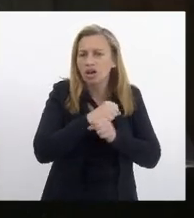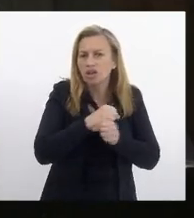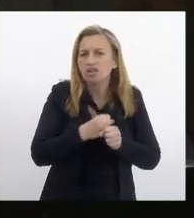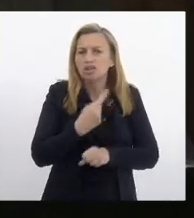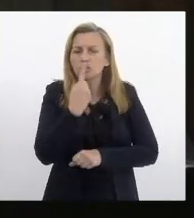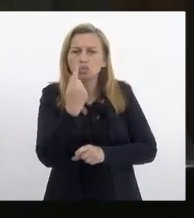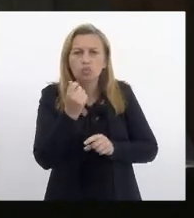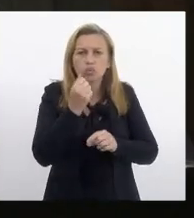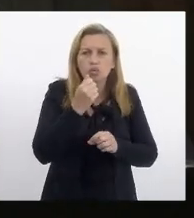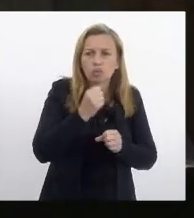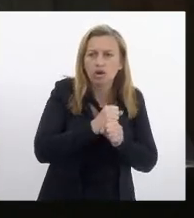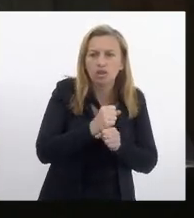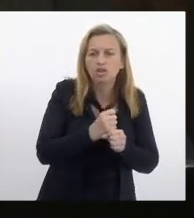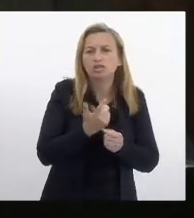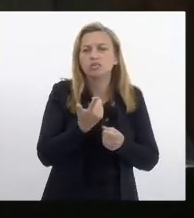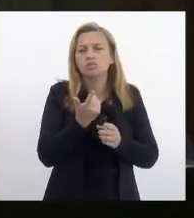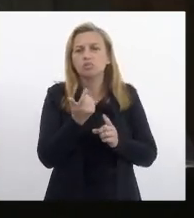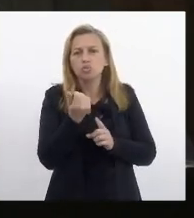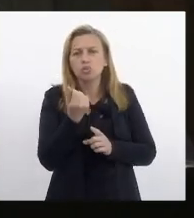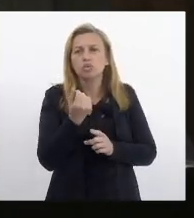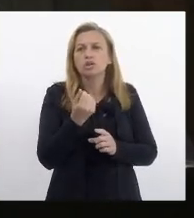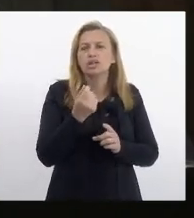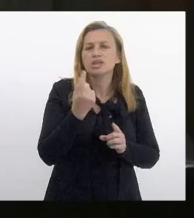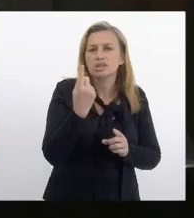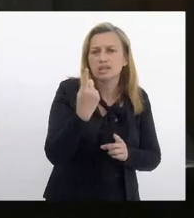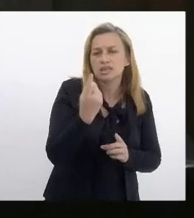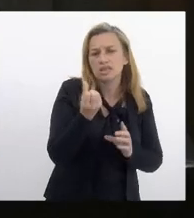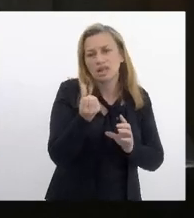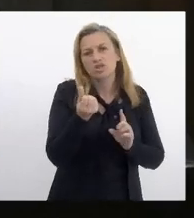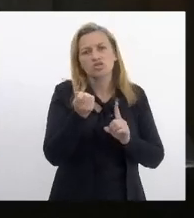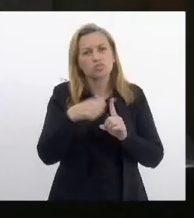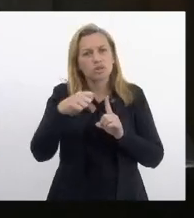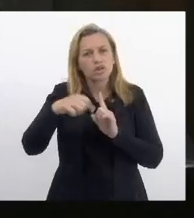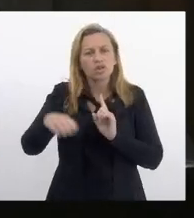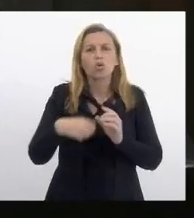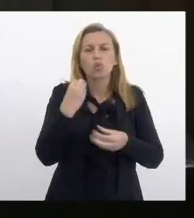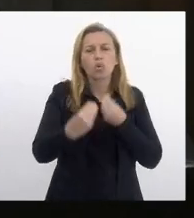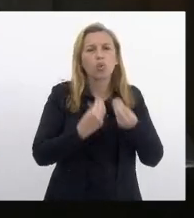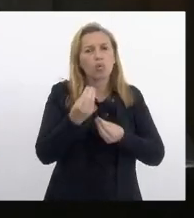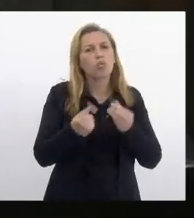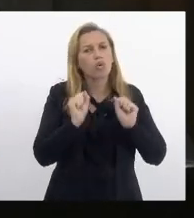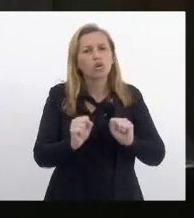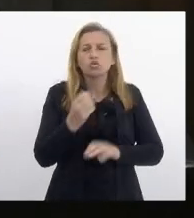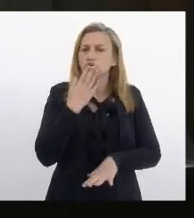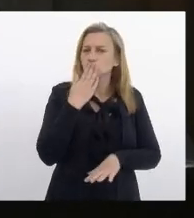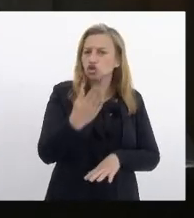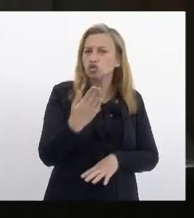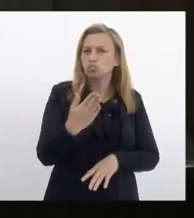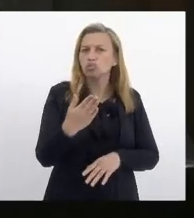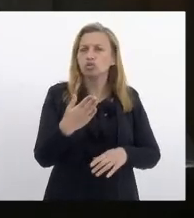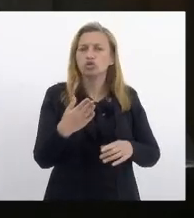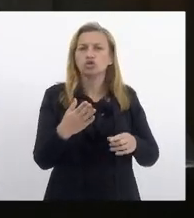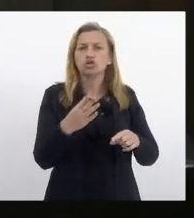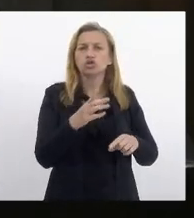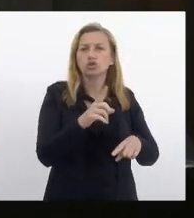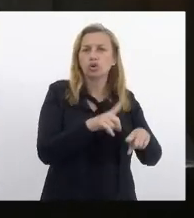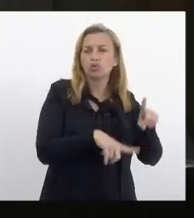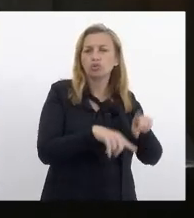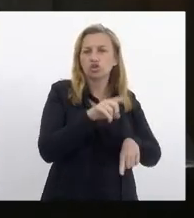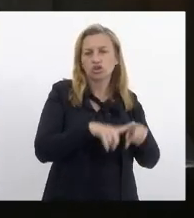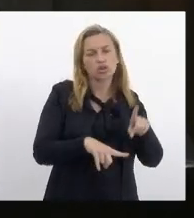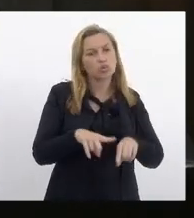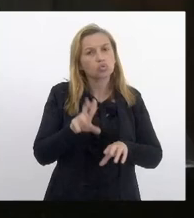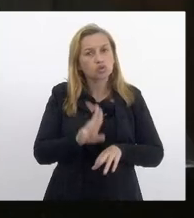seis meses, há um ano e meio. Então, como é que vai agora validar apenas um determinado tipo de equipamento e com um